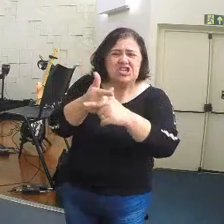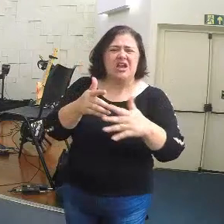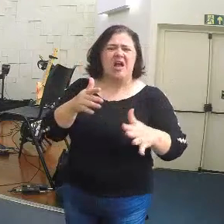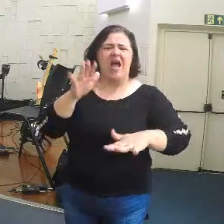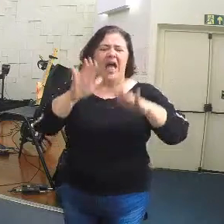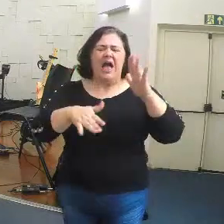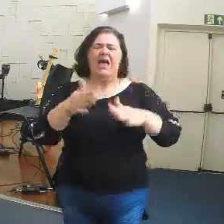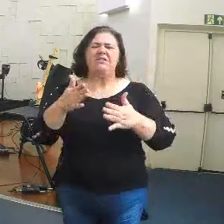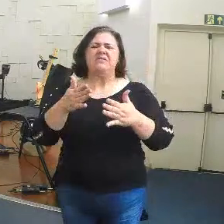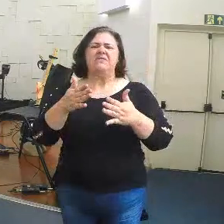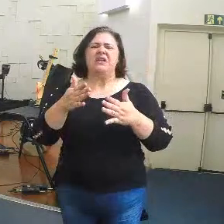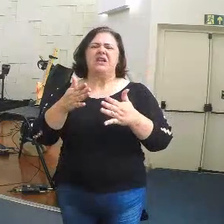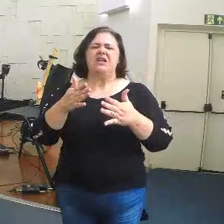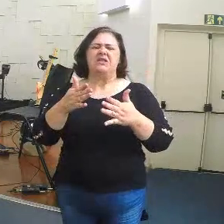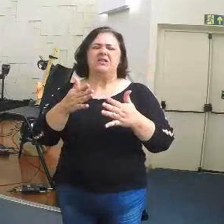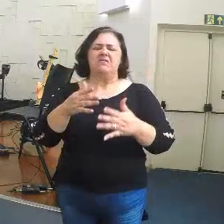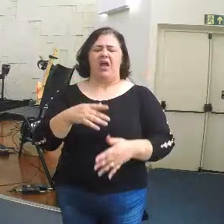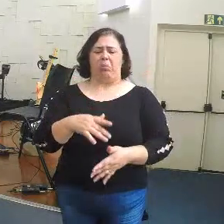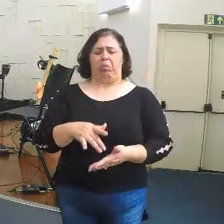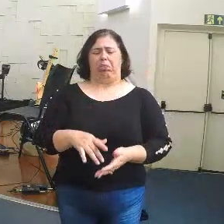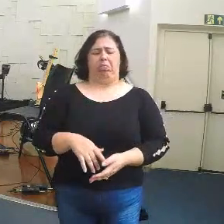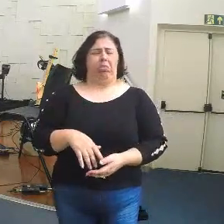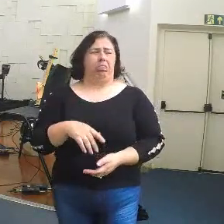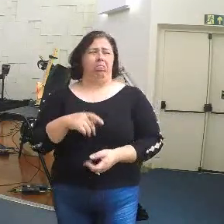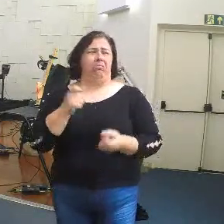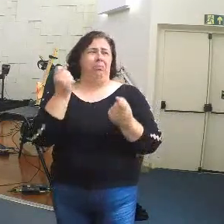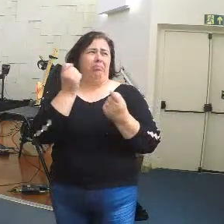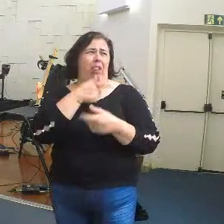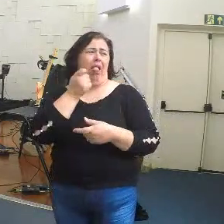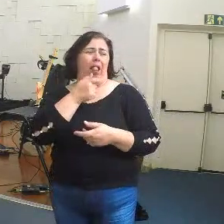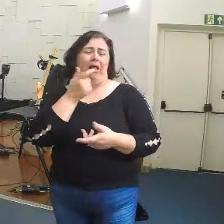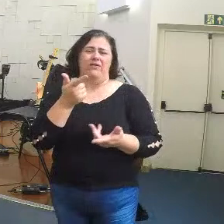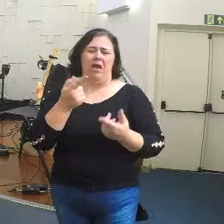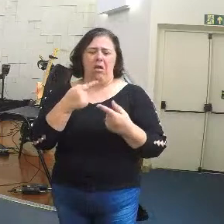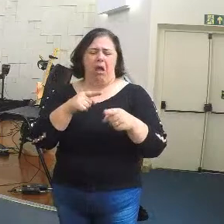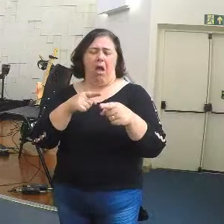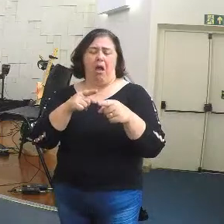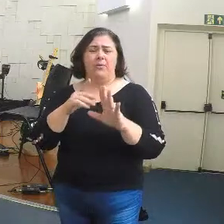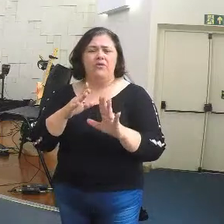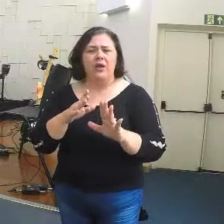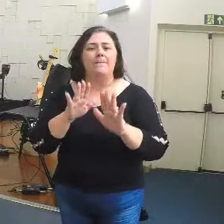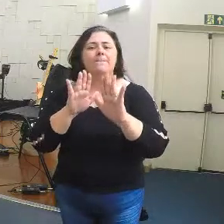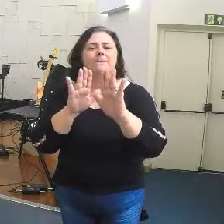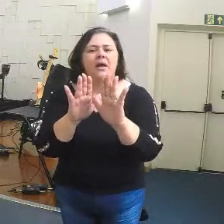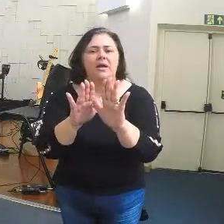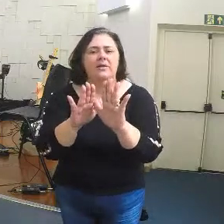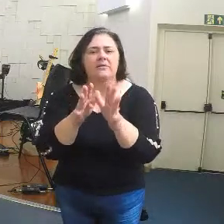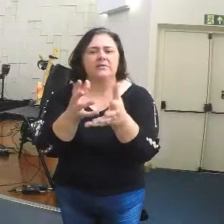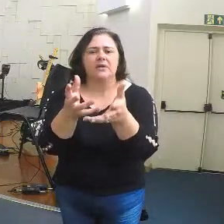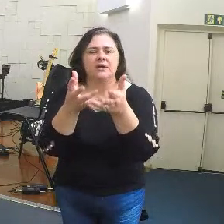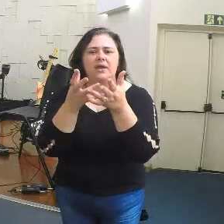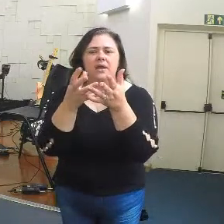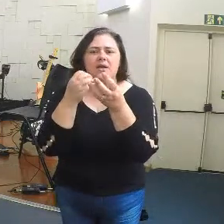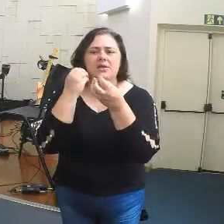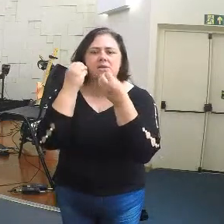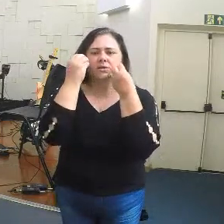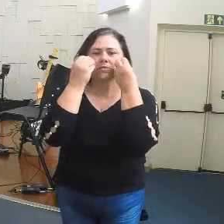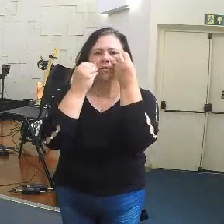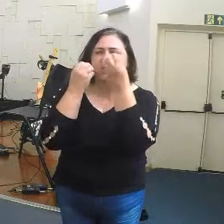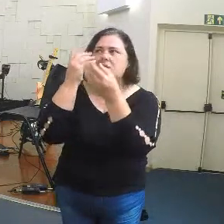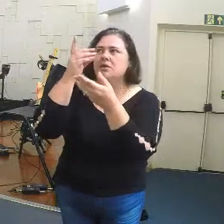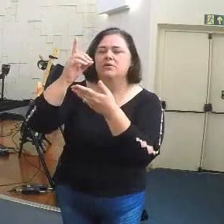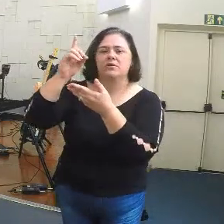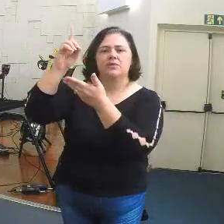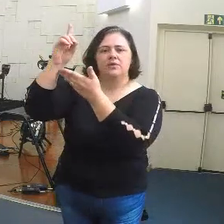na cara, você não sabe. Mas você é convidado a se arriscar, a experimentar essa vida. E depois,